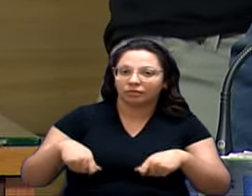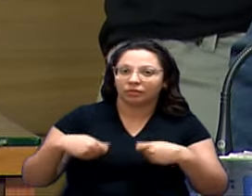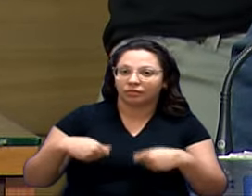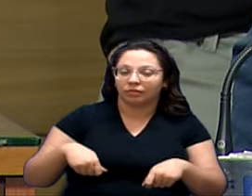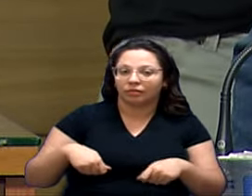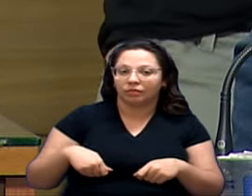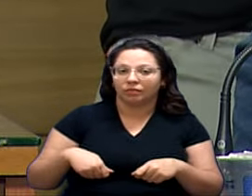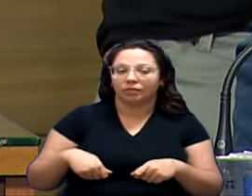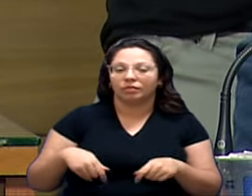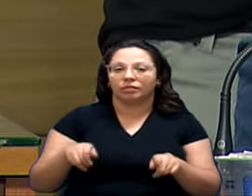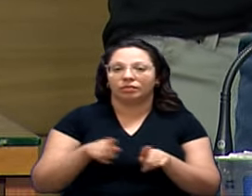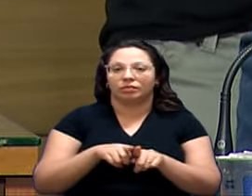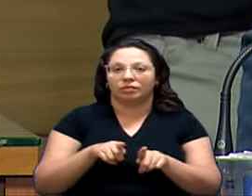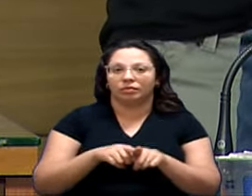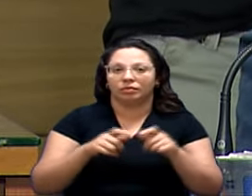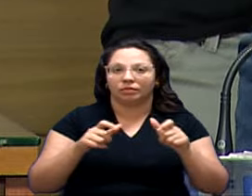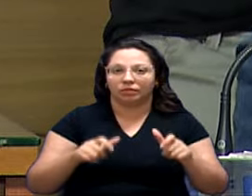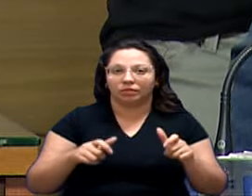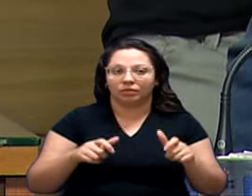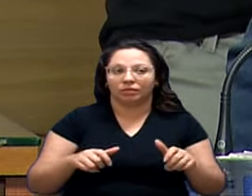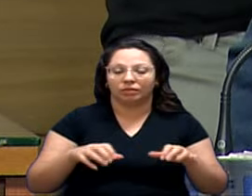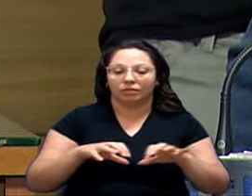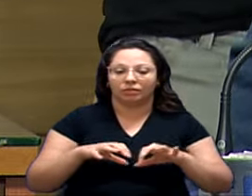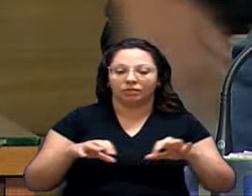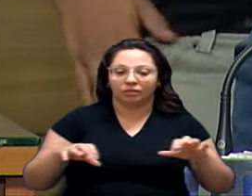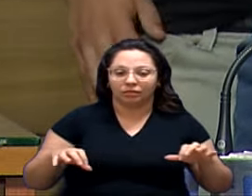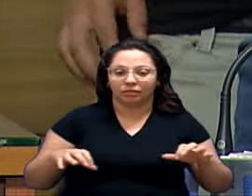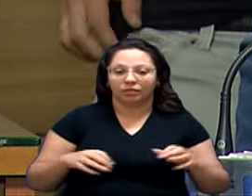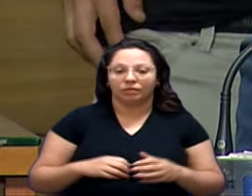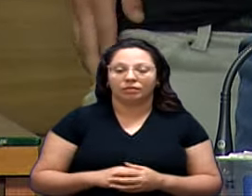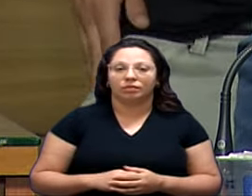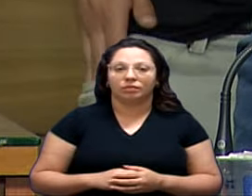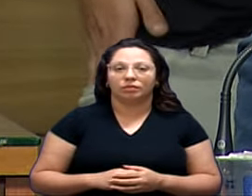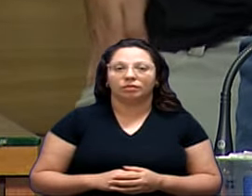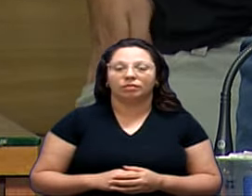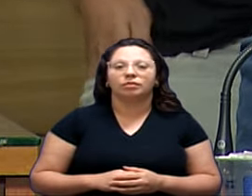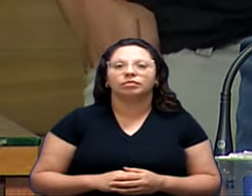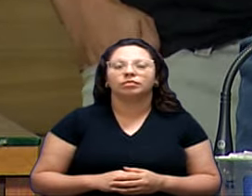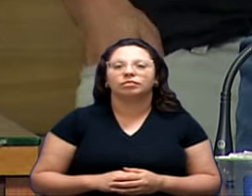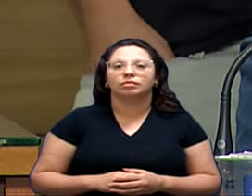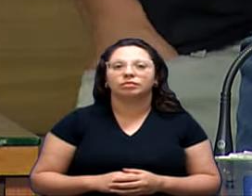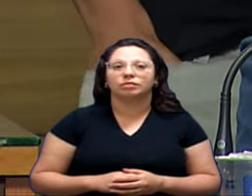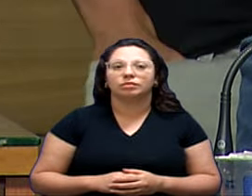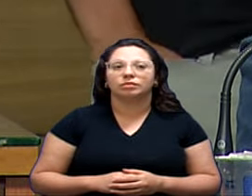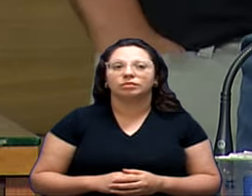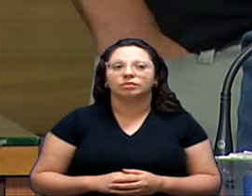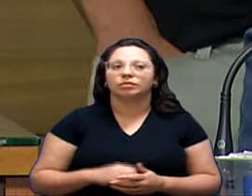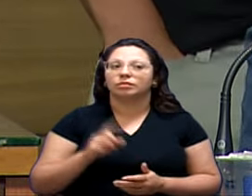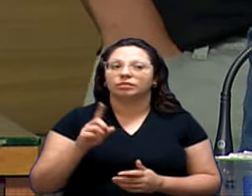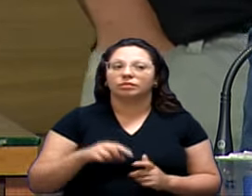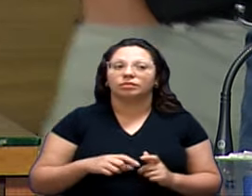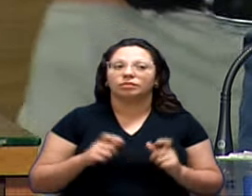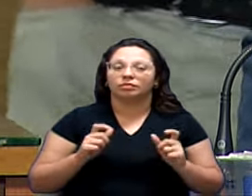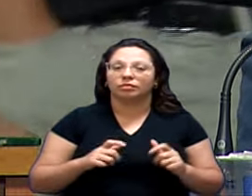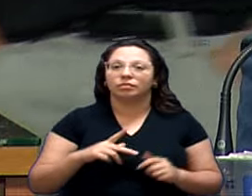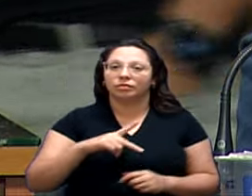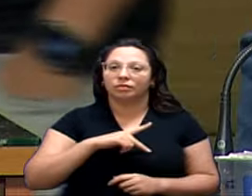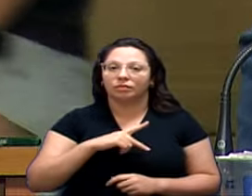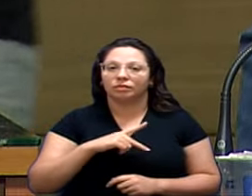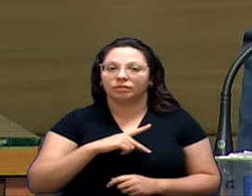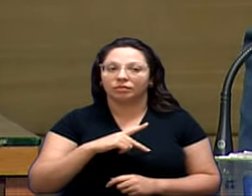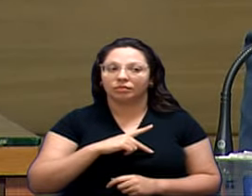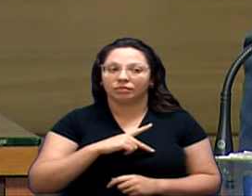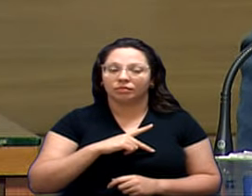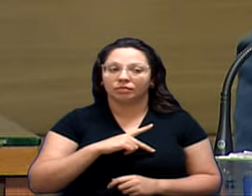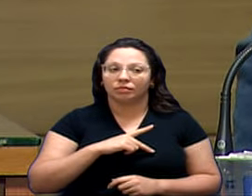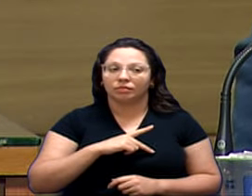eh e passar essa área que Teoricamente seria uma área eh particular uma área privada para